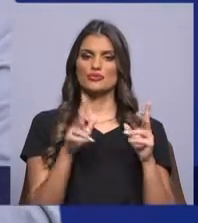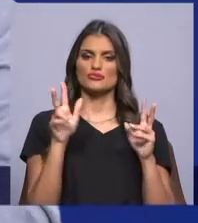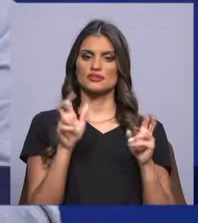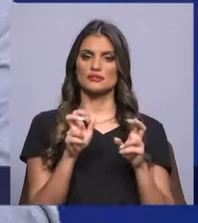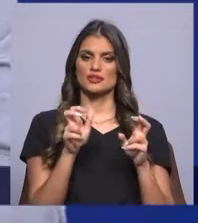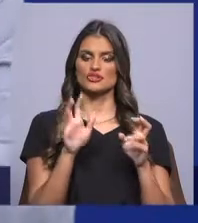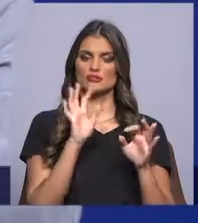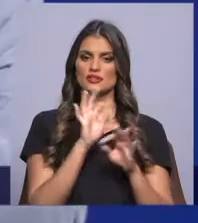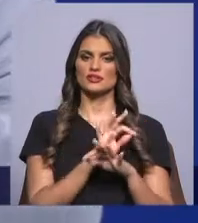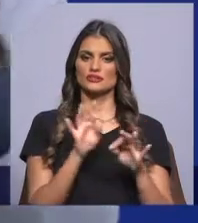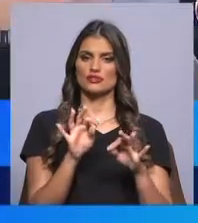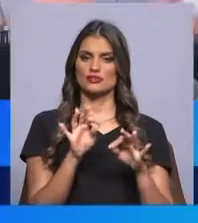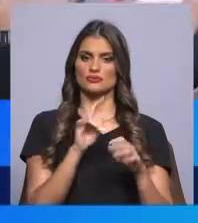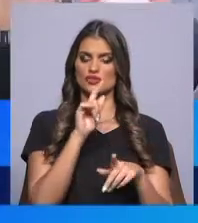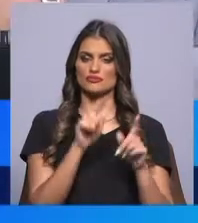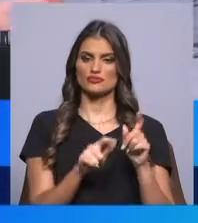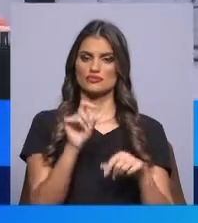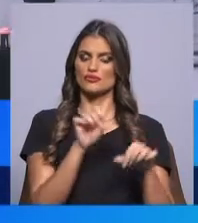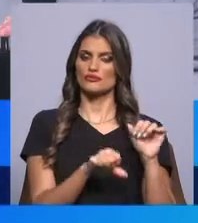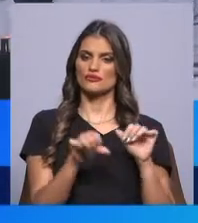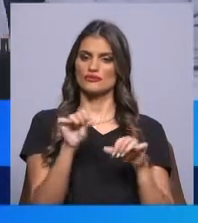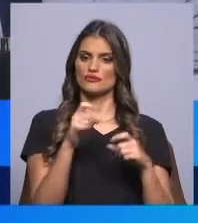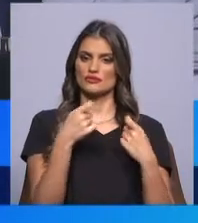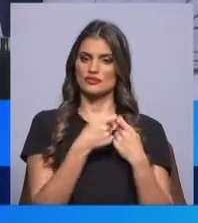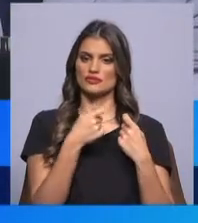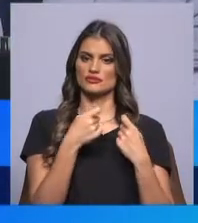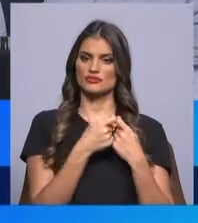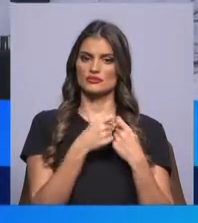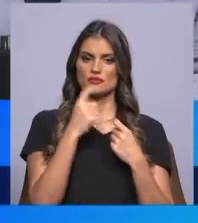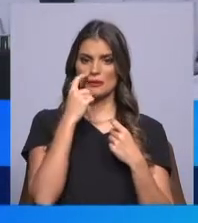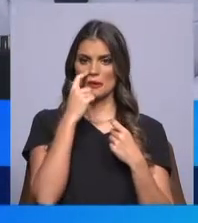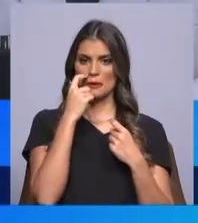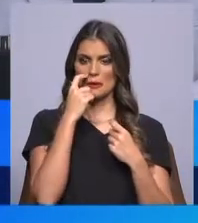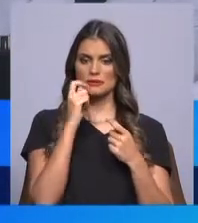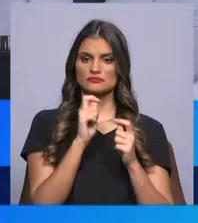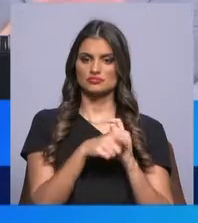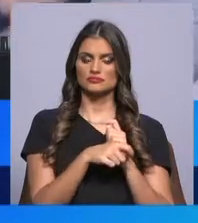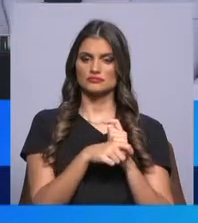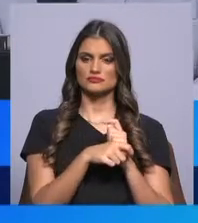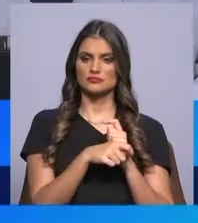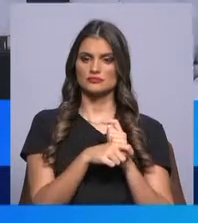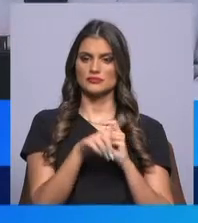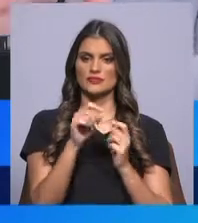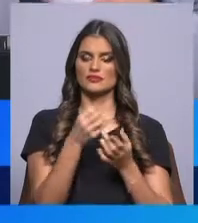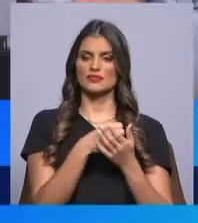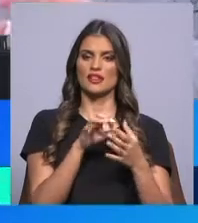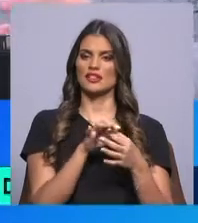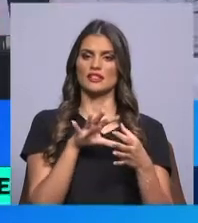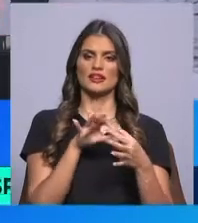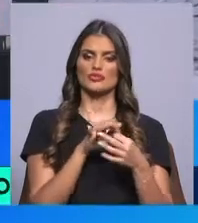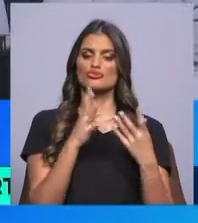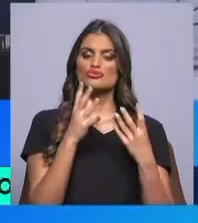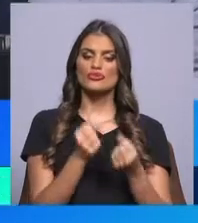absolutamente delicioso para os astrónomos, para os físicos das partículas. E um pequeno reparo, a antimatéria nada tem a ver com matéria